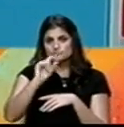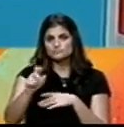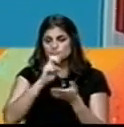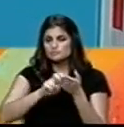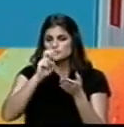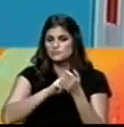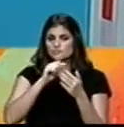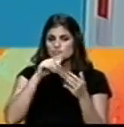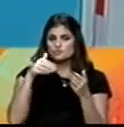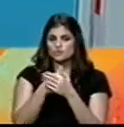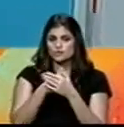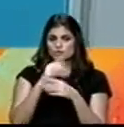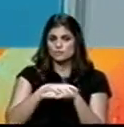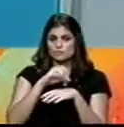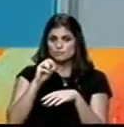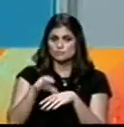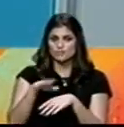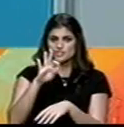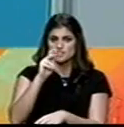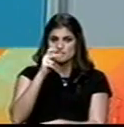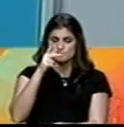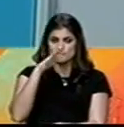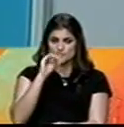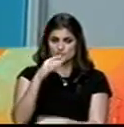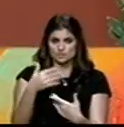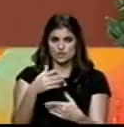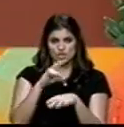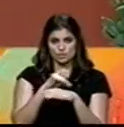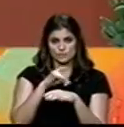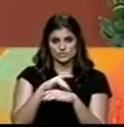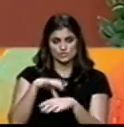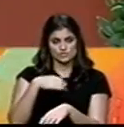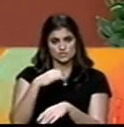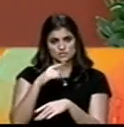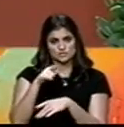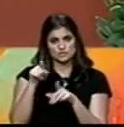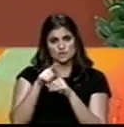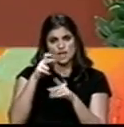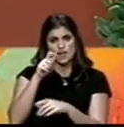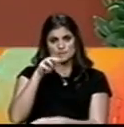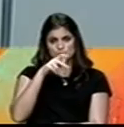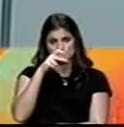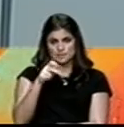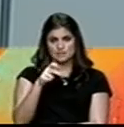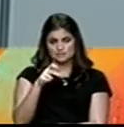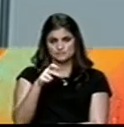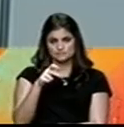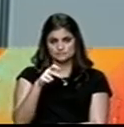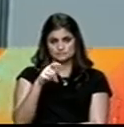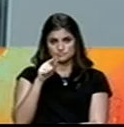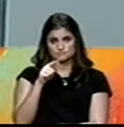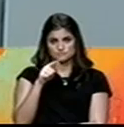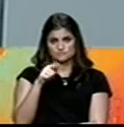Portanto, ele morreu... Por causa das favas. Ai, meu Deus. Atualmente, essa doença, cujos sintomas incluem uma anemia hemolítica